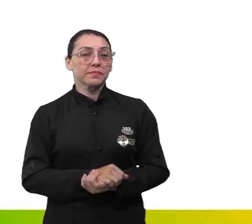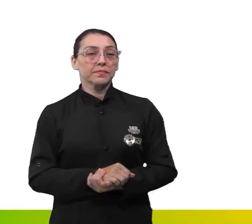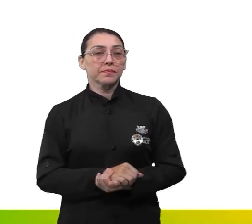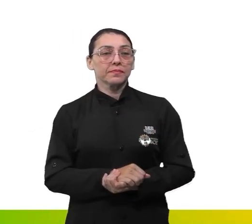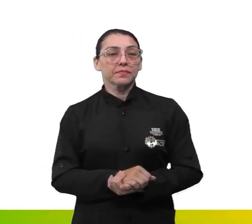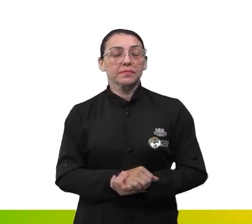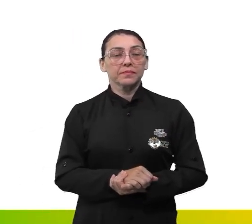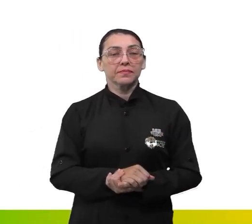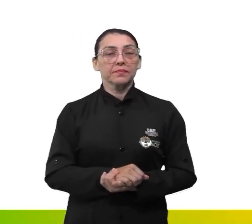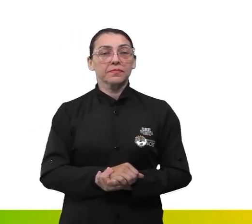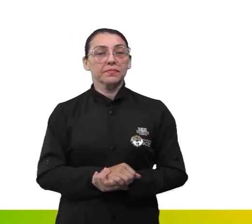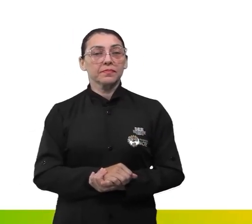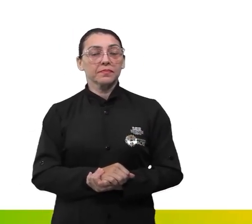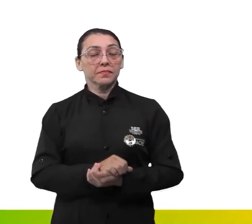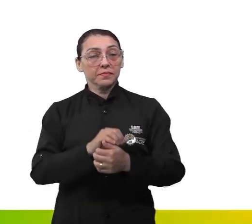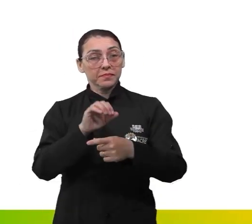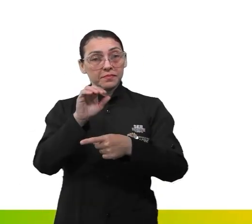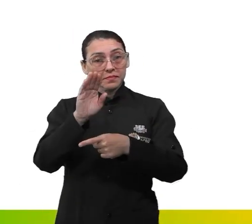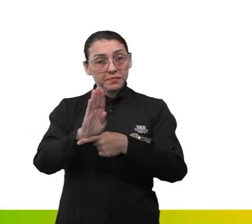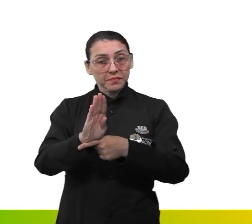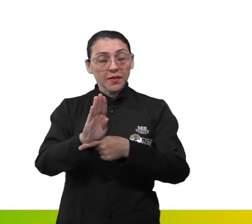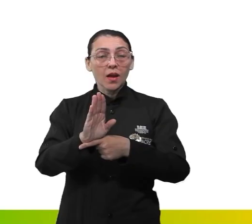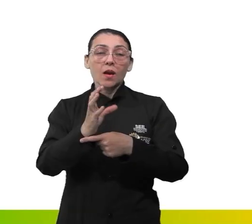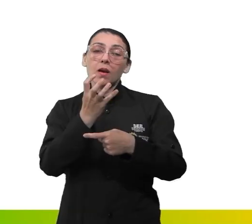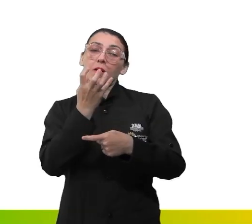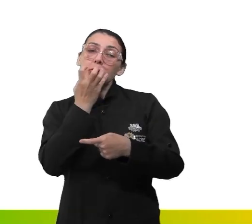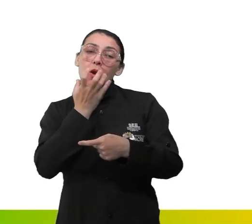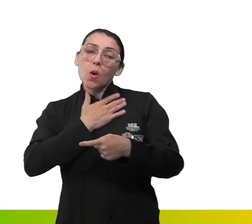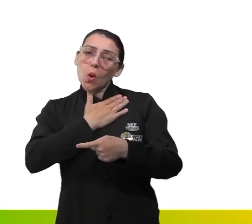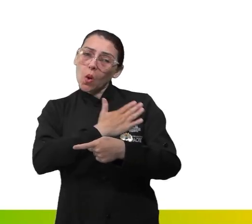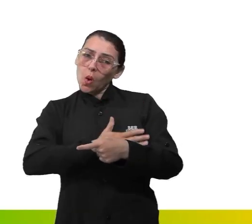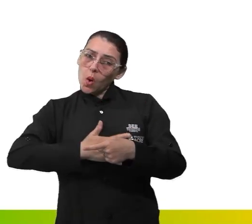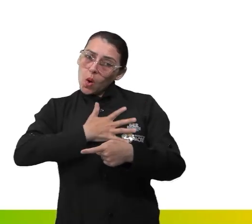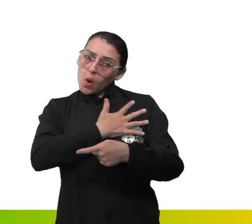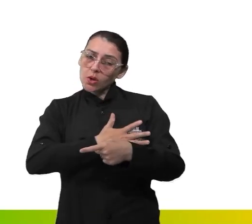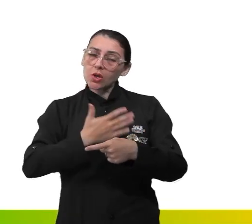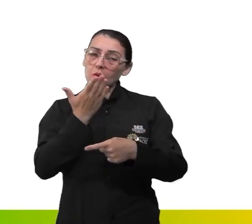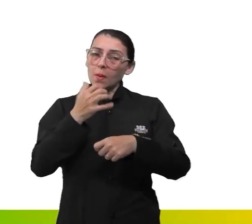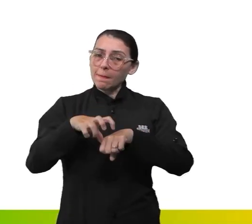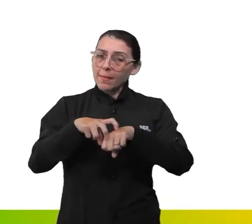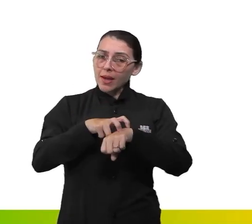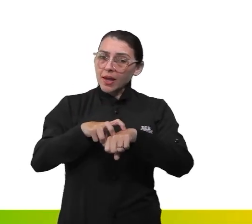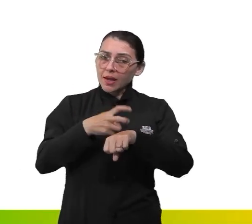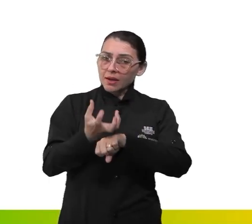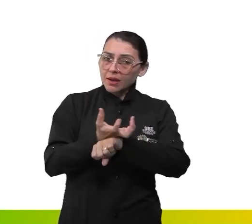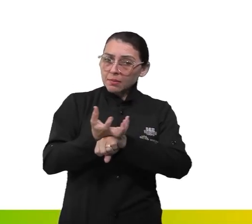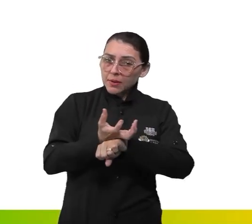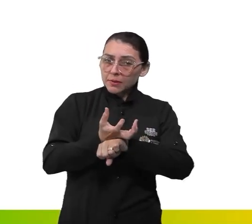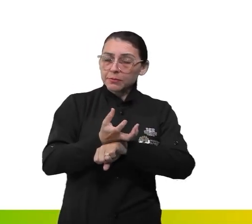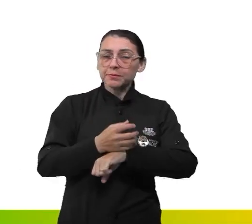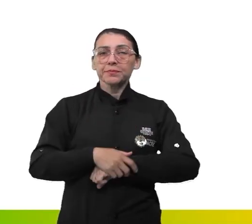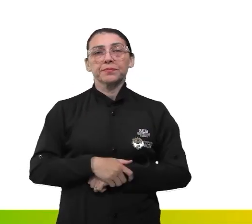cozinhando. Na letra B, Odd gosta de comer grama.